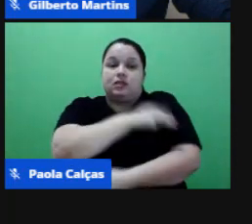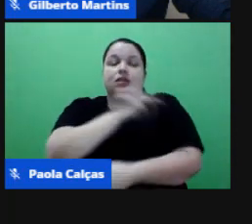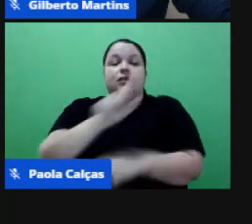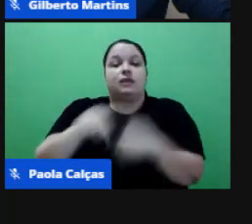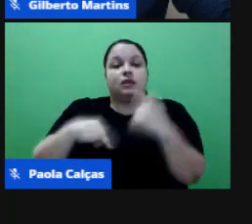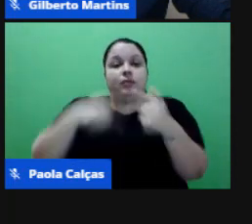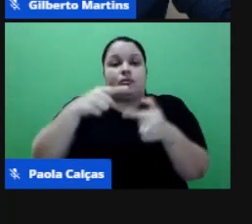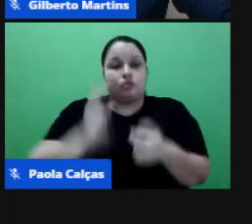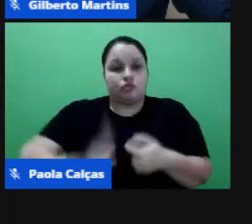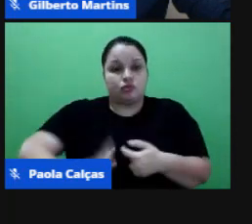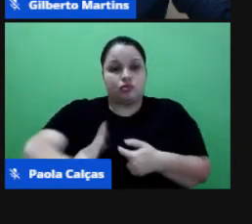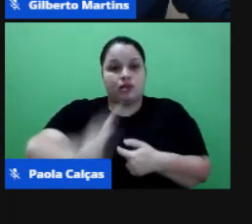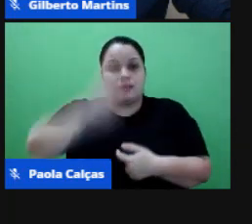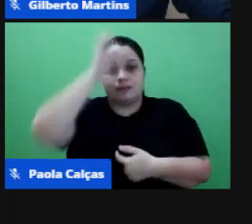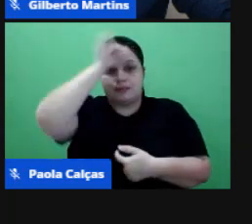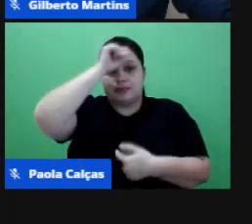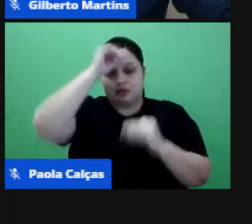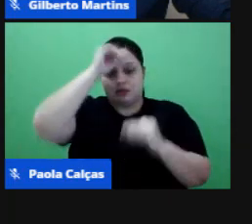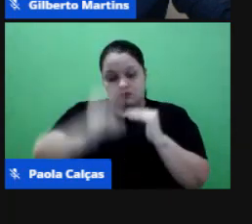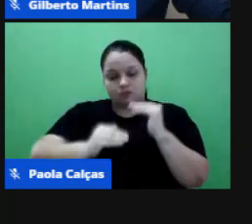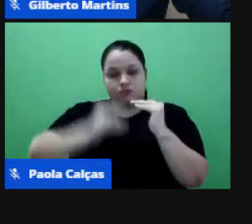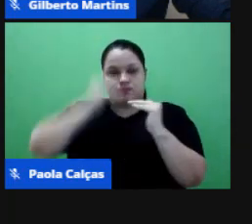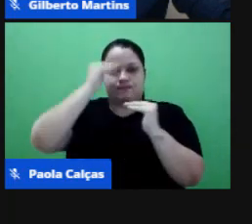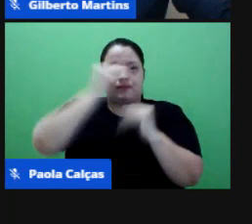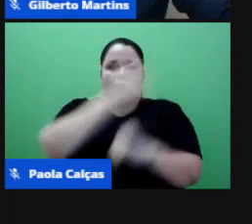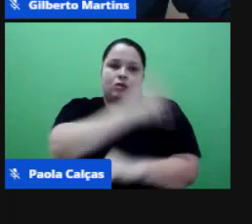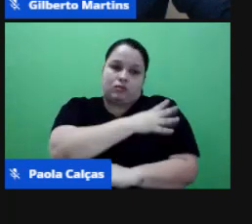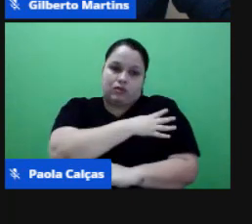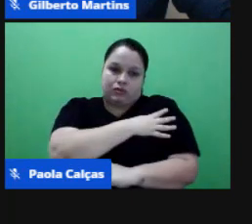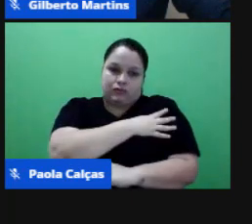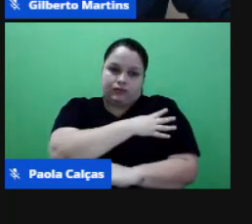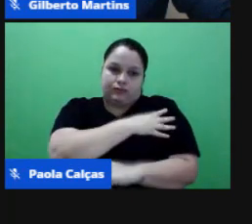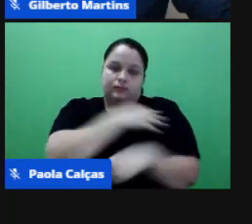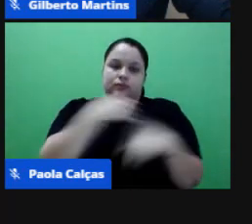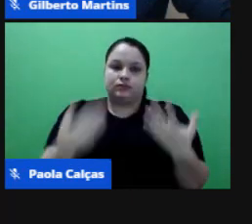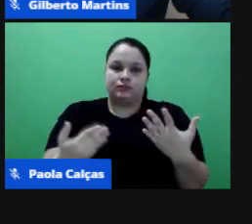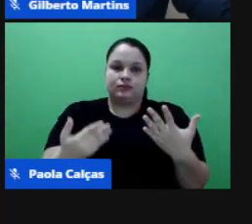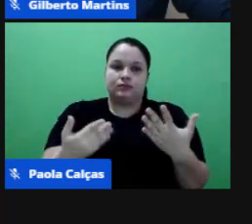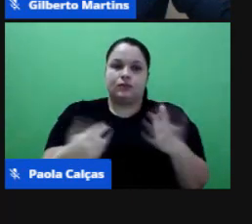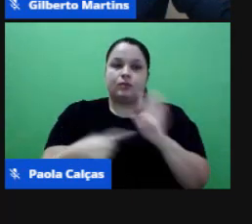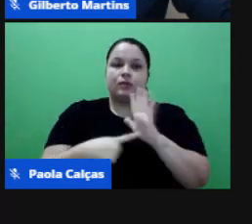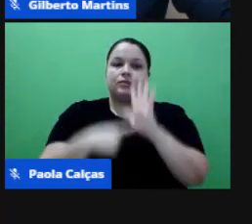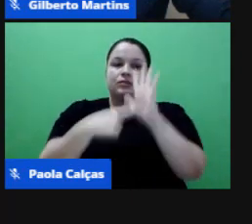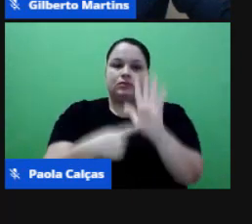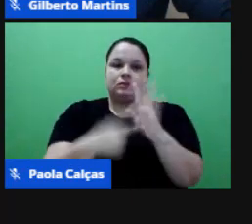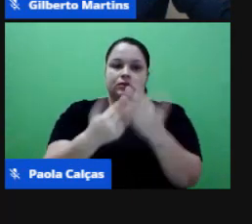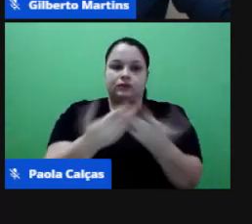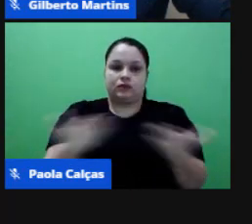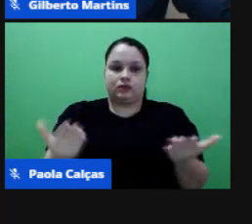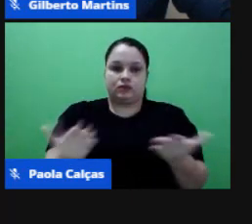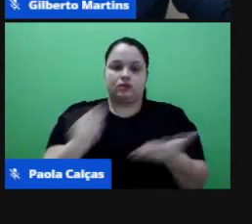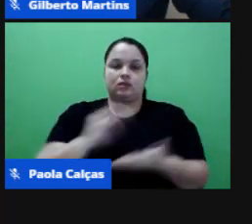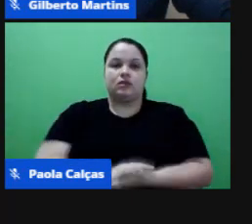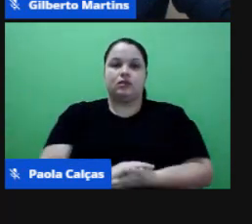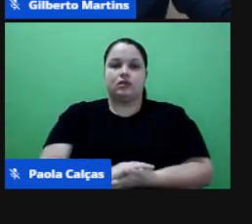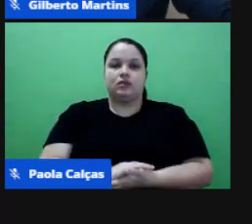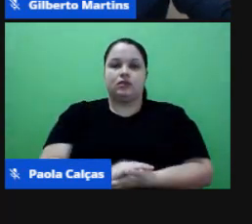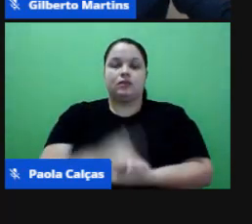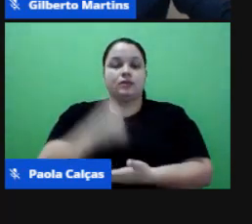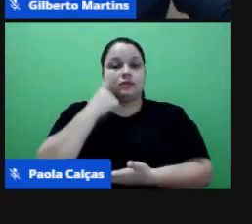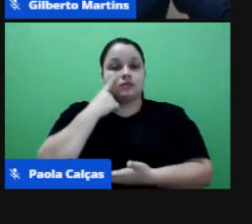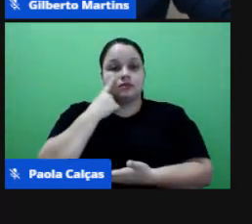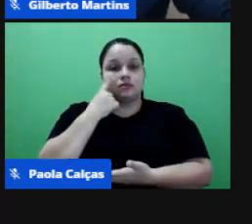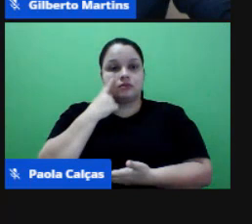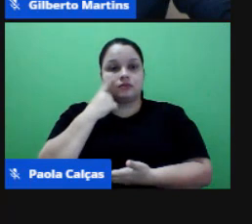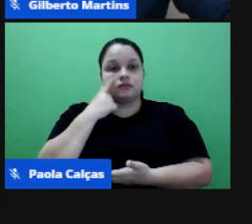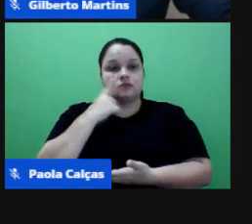no conhecimento dele lá no quarto ano, como o quadro aparece. Então, veja só, o objeto de